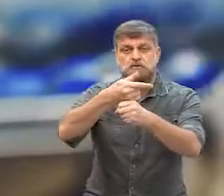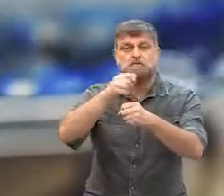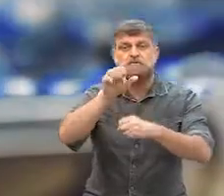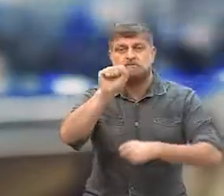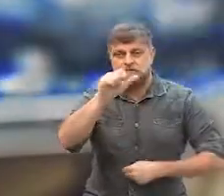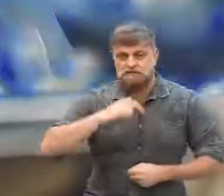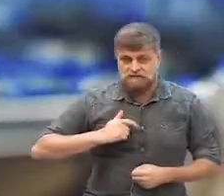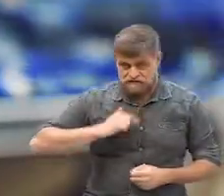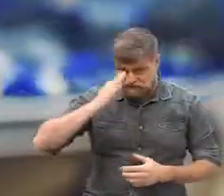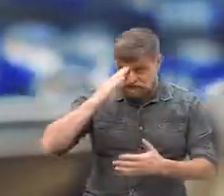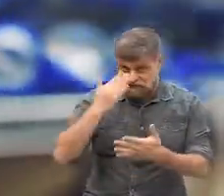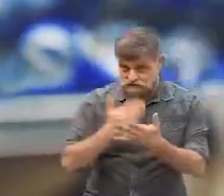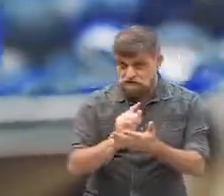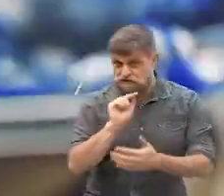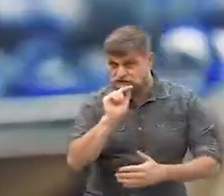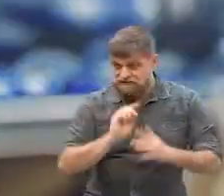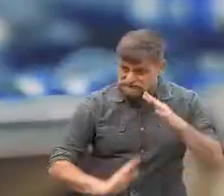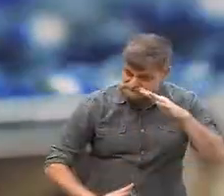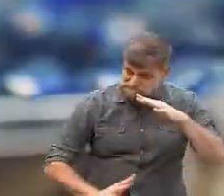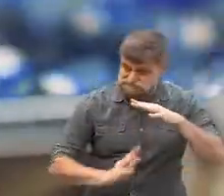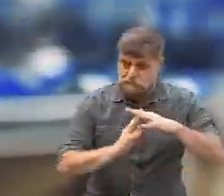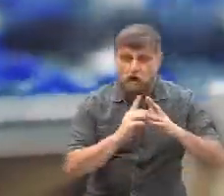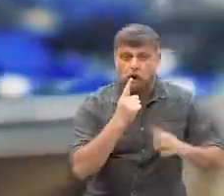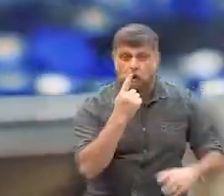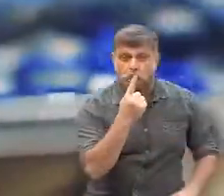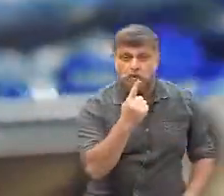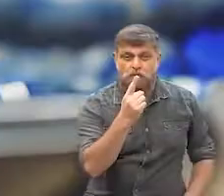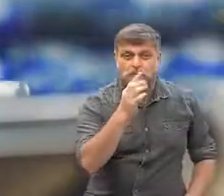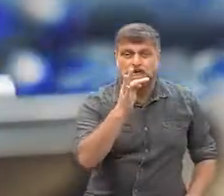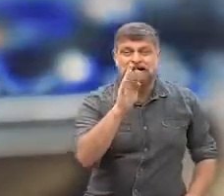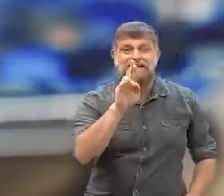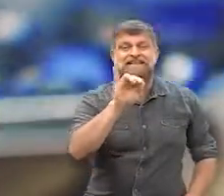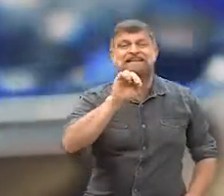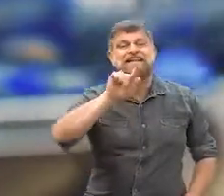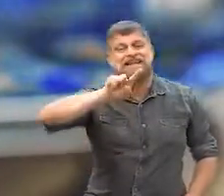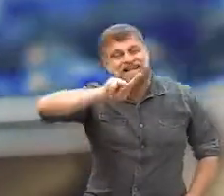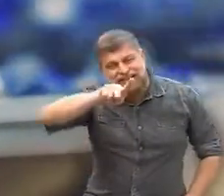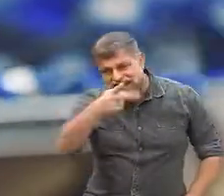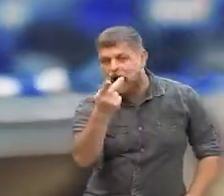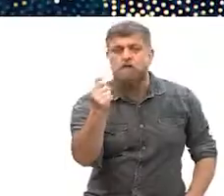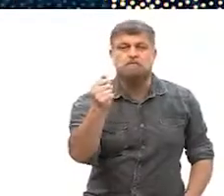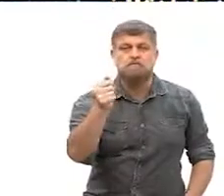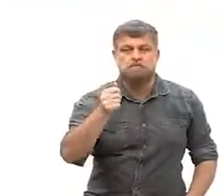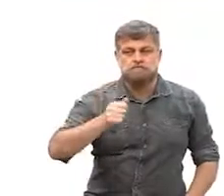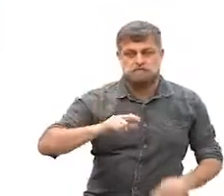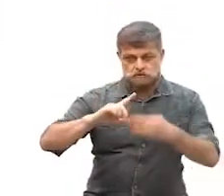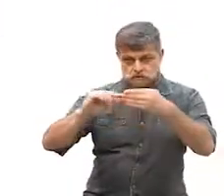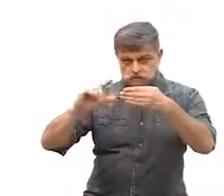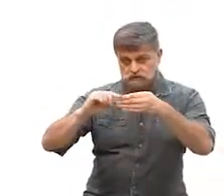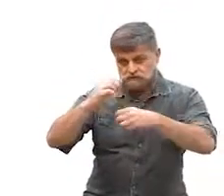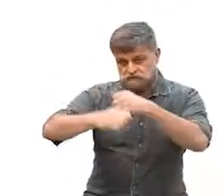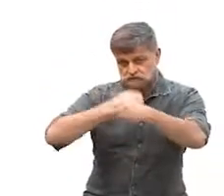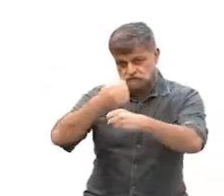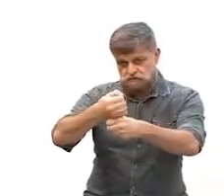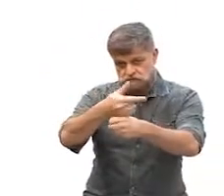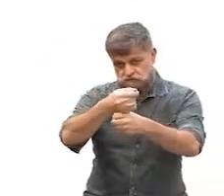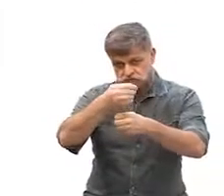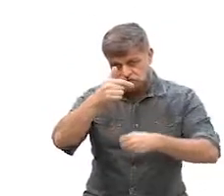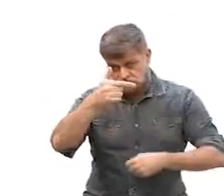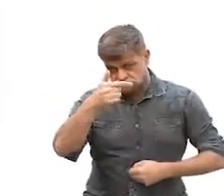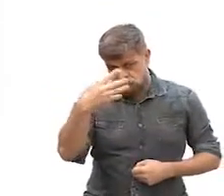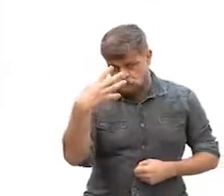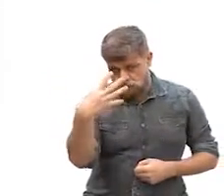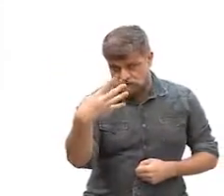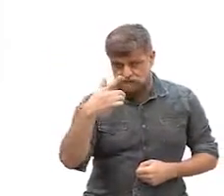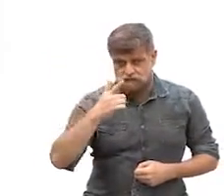deverá alcançar a marca de 1 trilhão de dólares em 2024. É o que mostra o estudo The